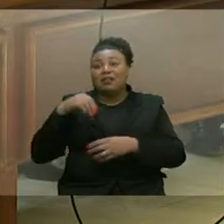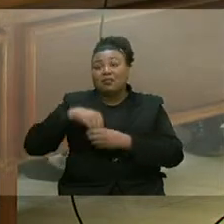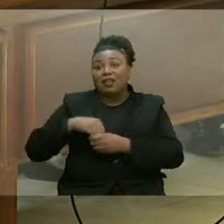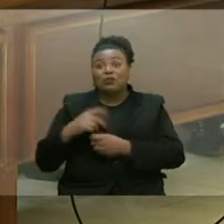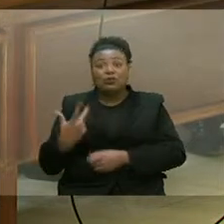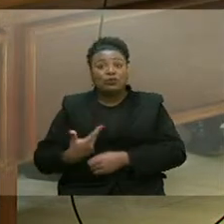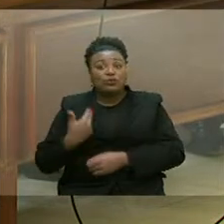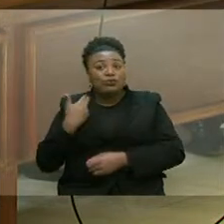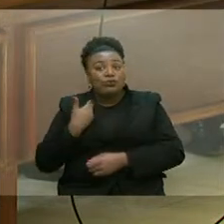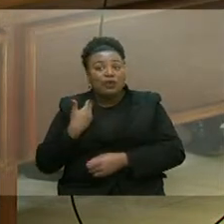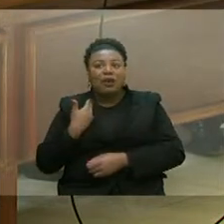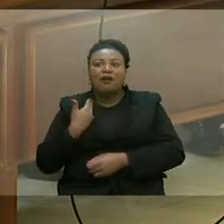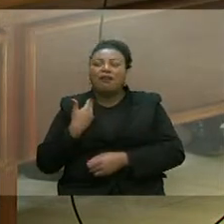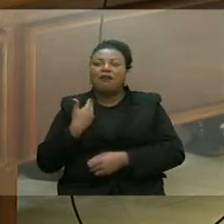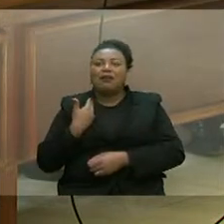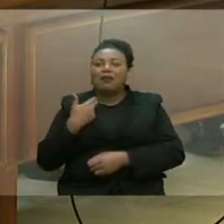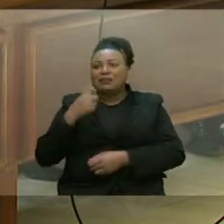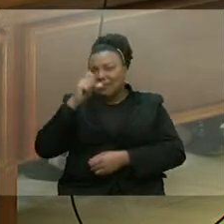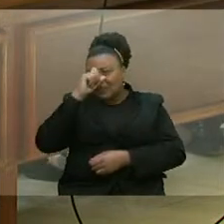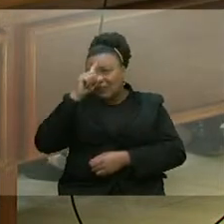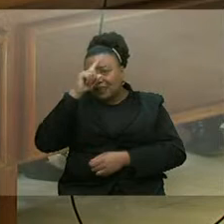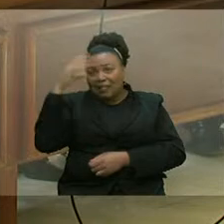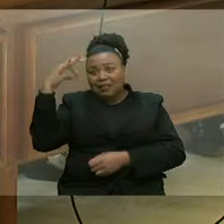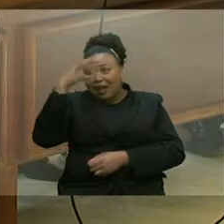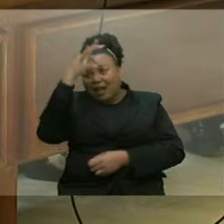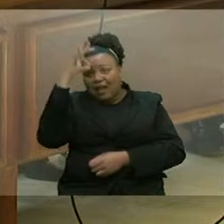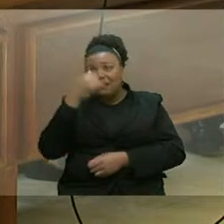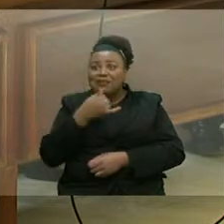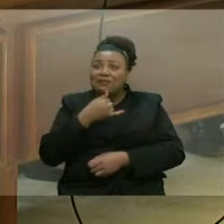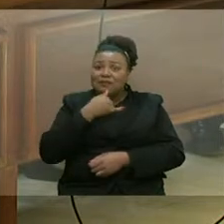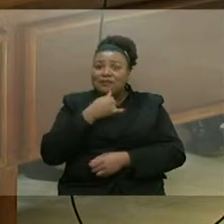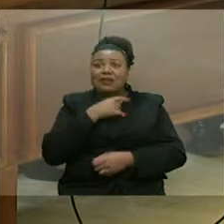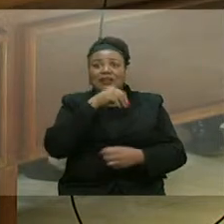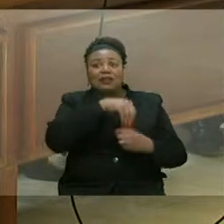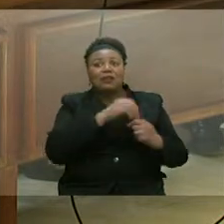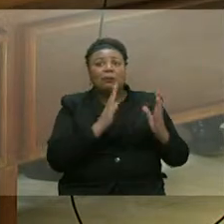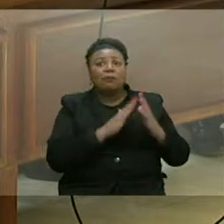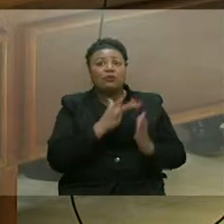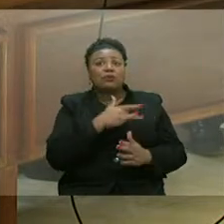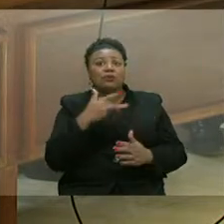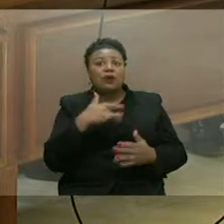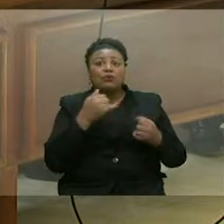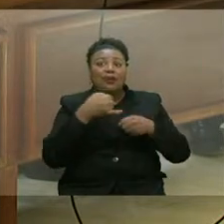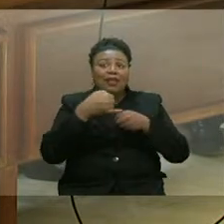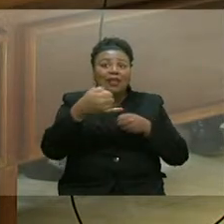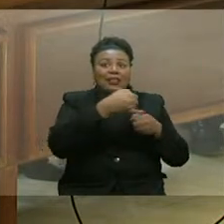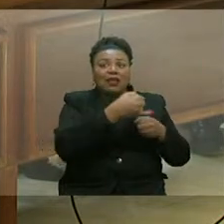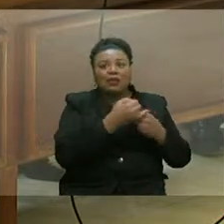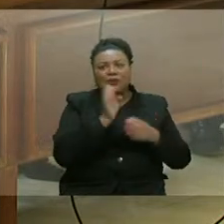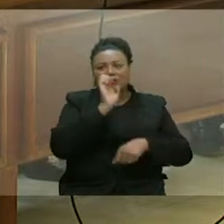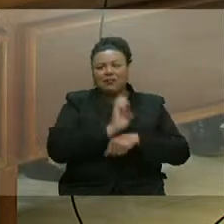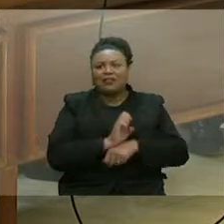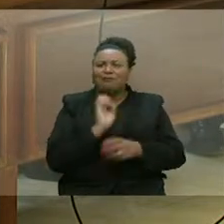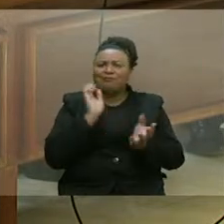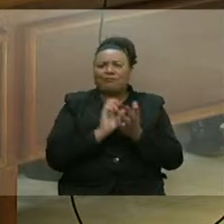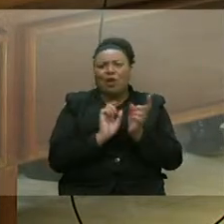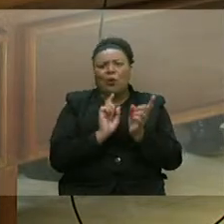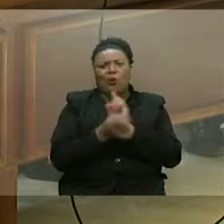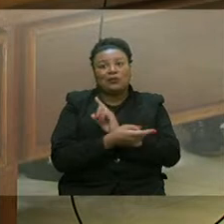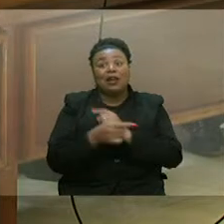centro cirúrgico da Santa Casa, infelizmente, está lá num posto de saúde no interior do estado. Então, realmente,